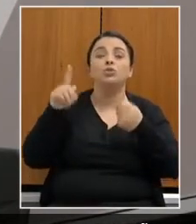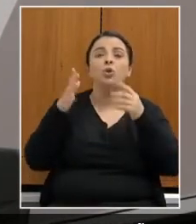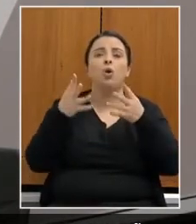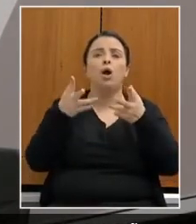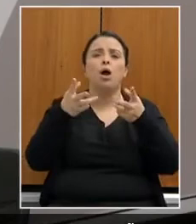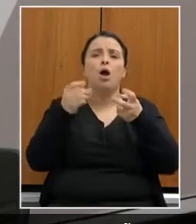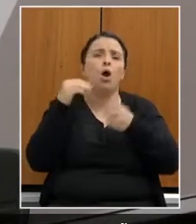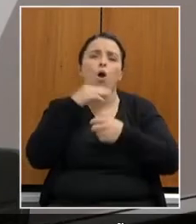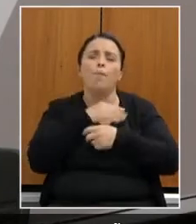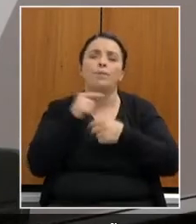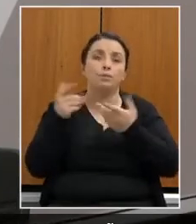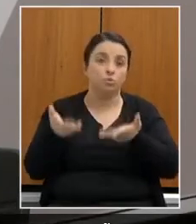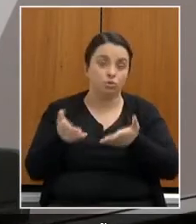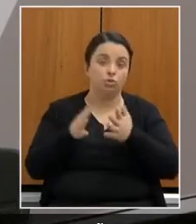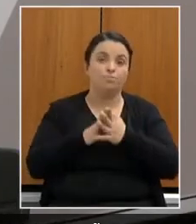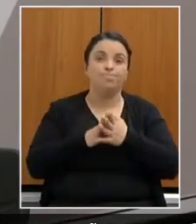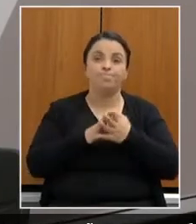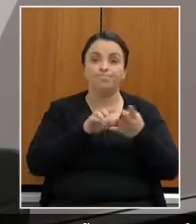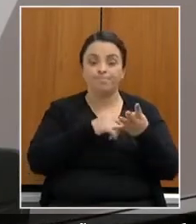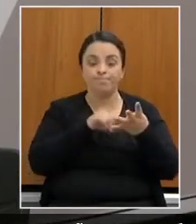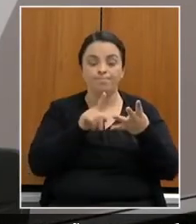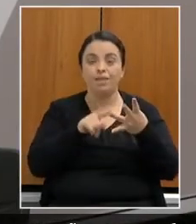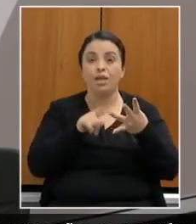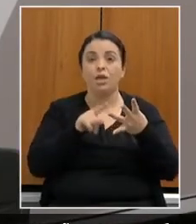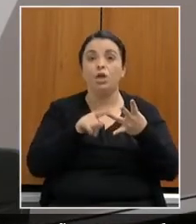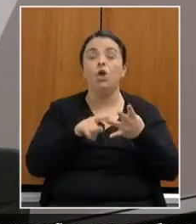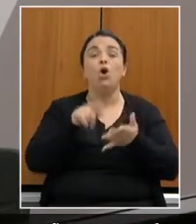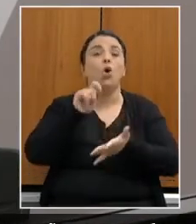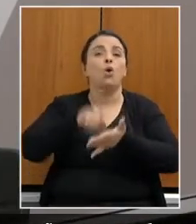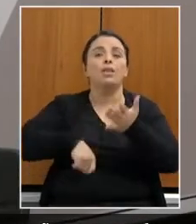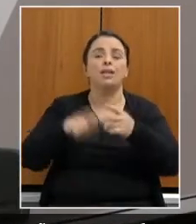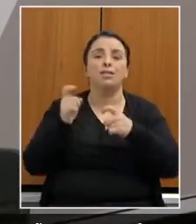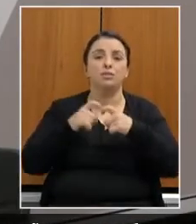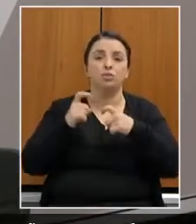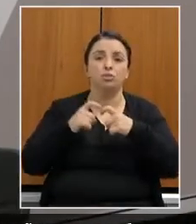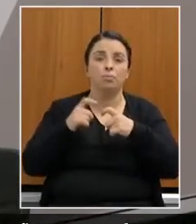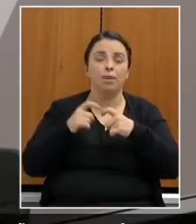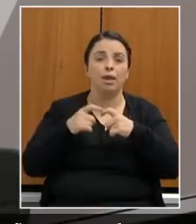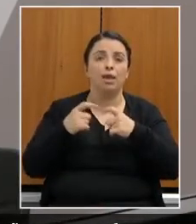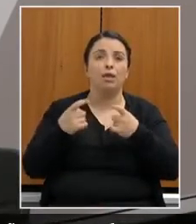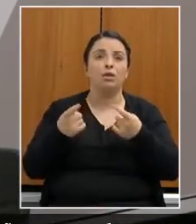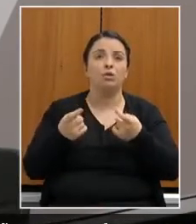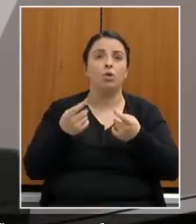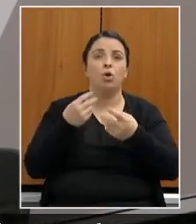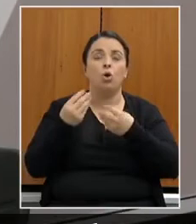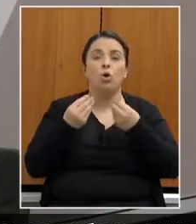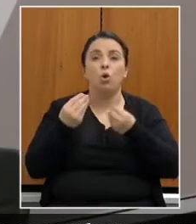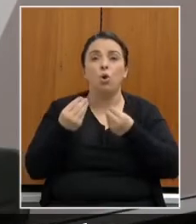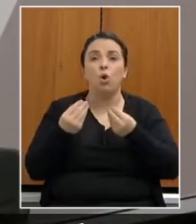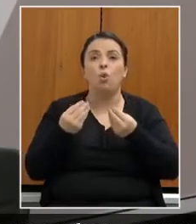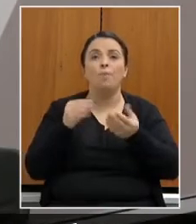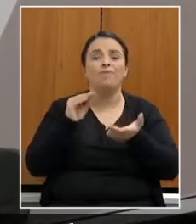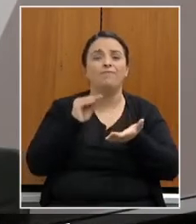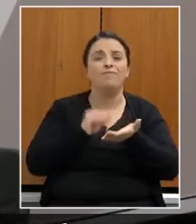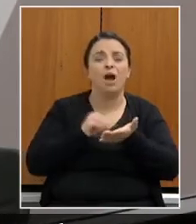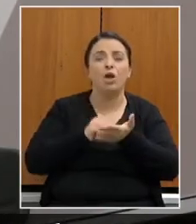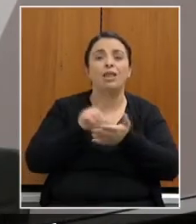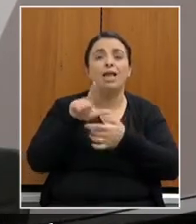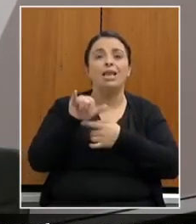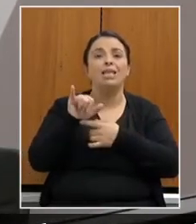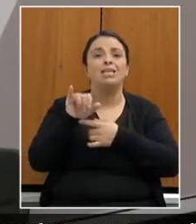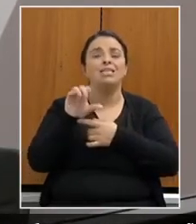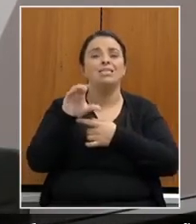sobre a convocações de médicos a gente tem ouvido falar que tem dado convocações desertas bem como outras licitações para a OAS também